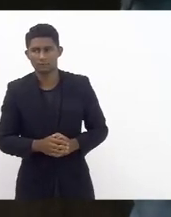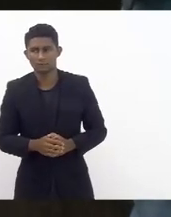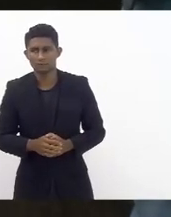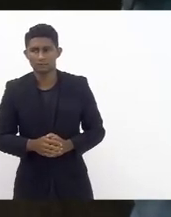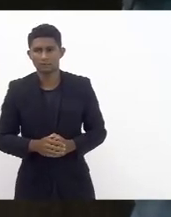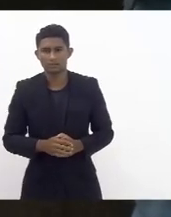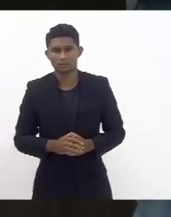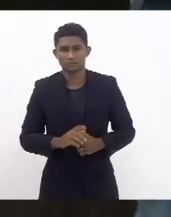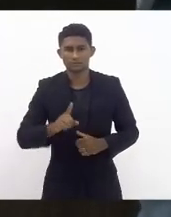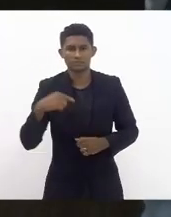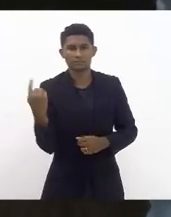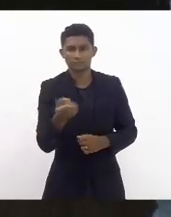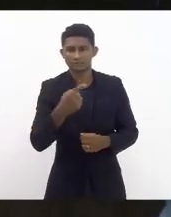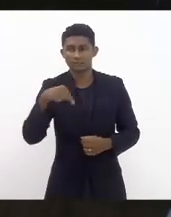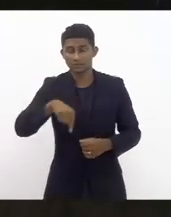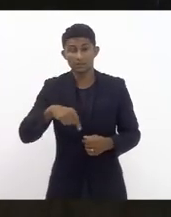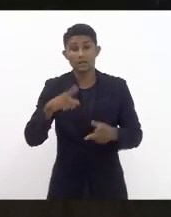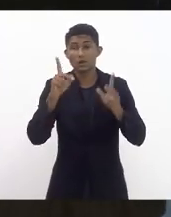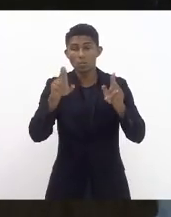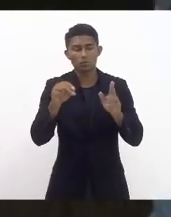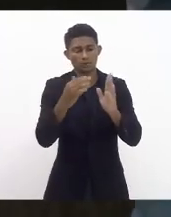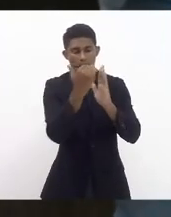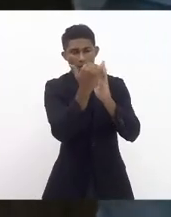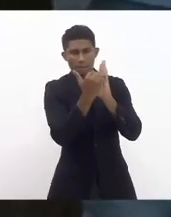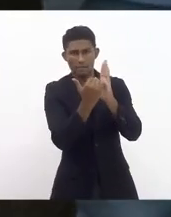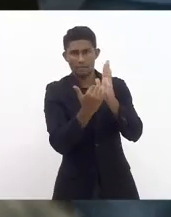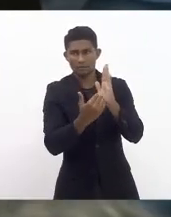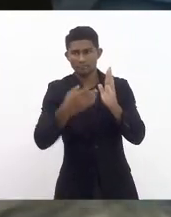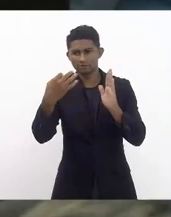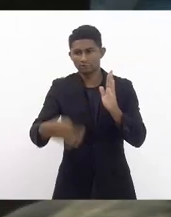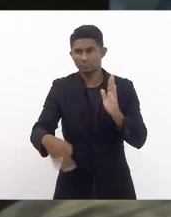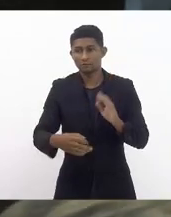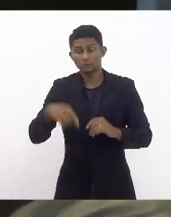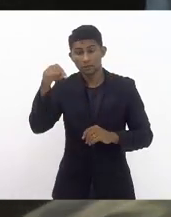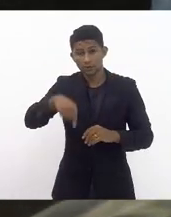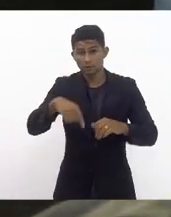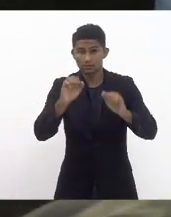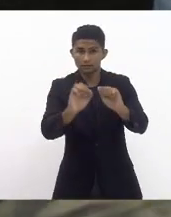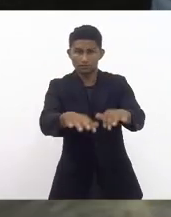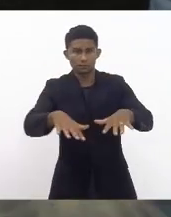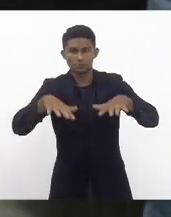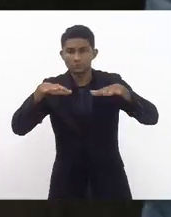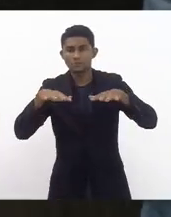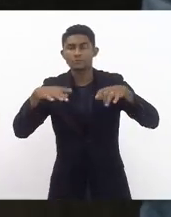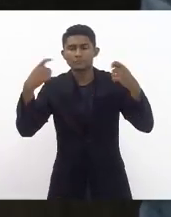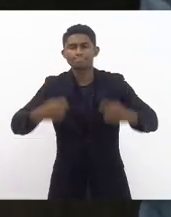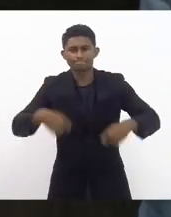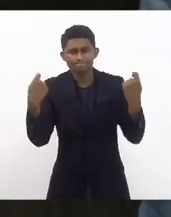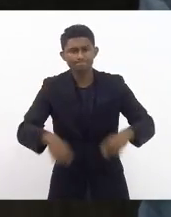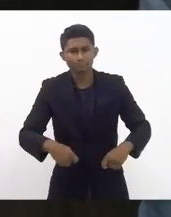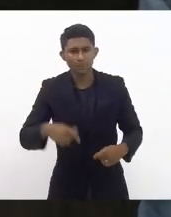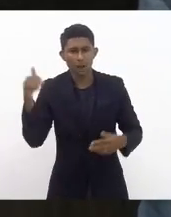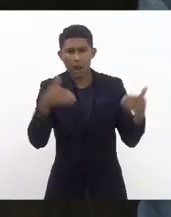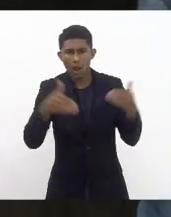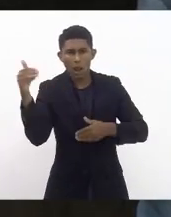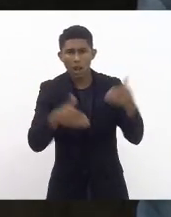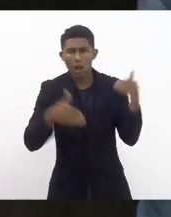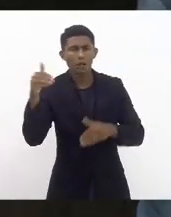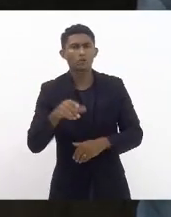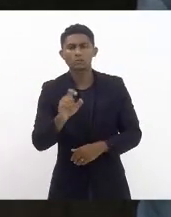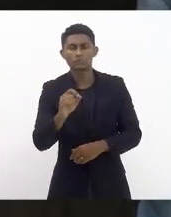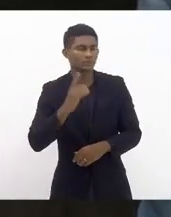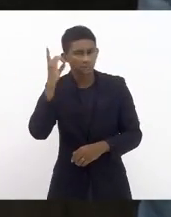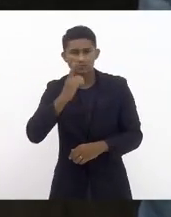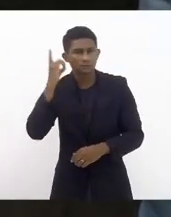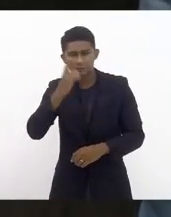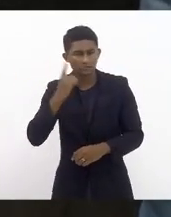com o regimento. Este plenário, senhor presidente, tem que ser ocupado por parlamentares.